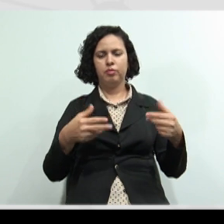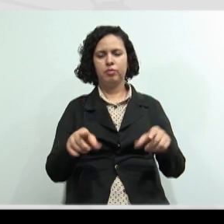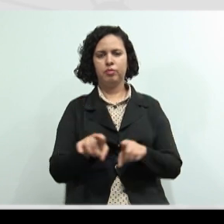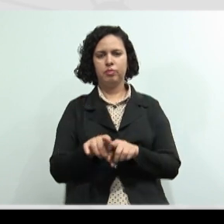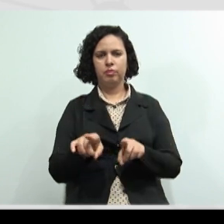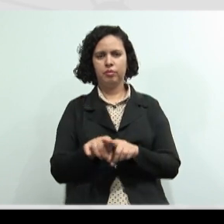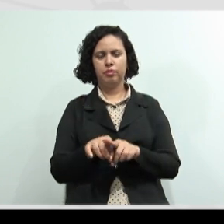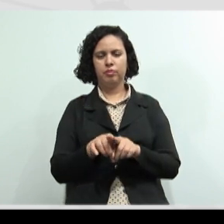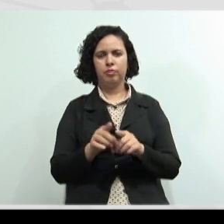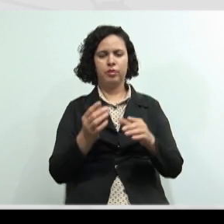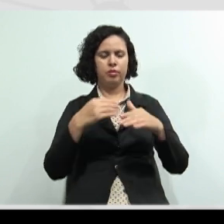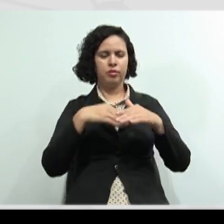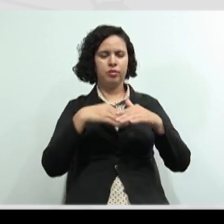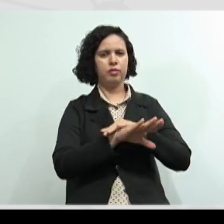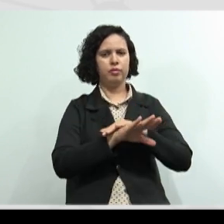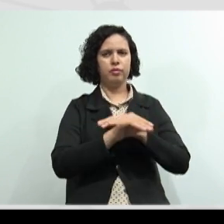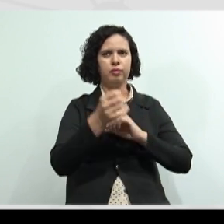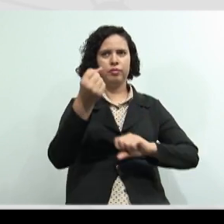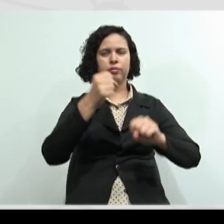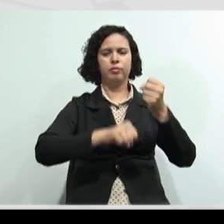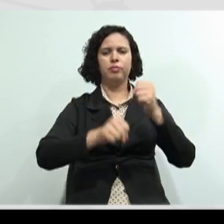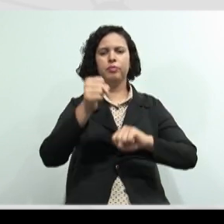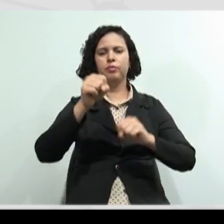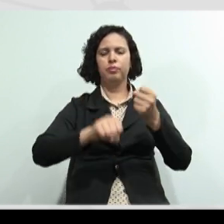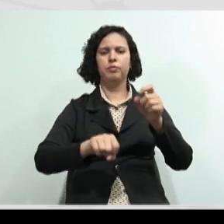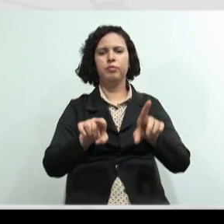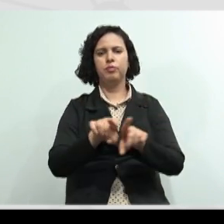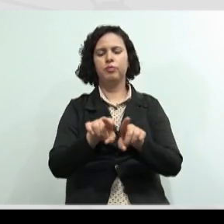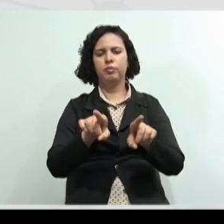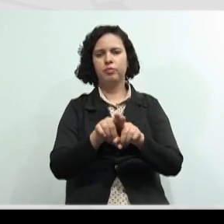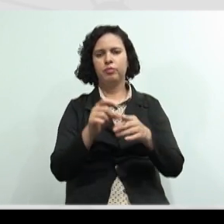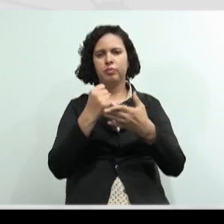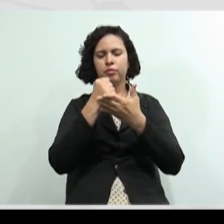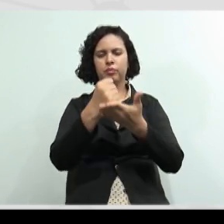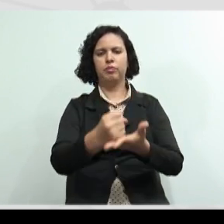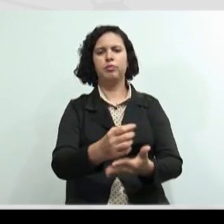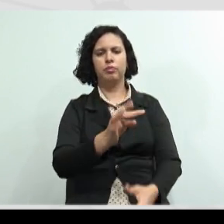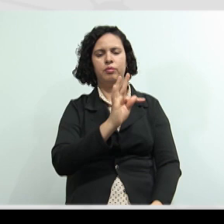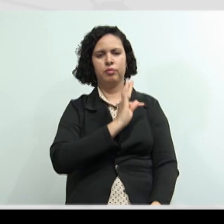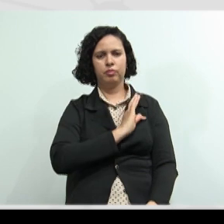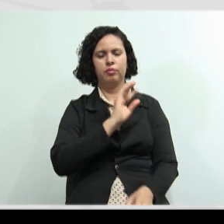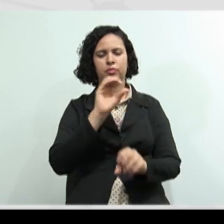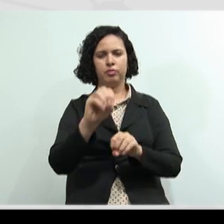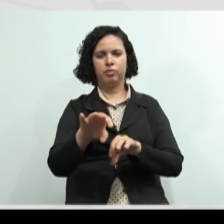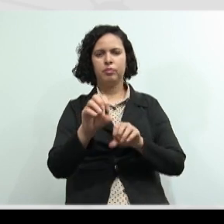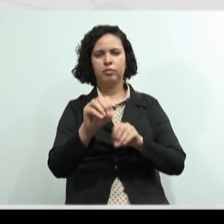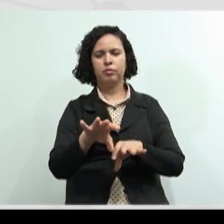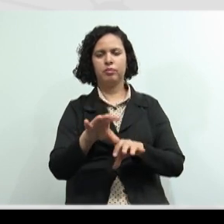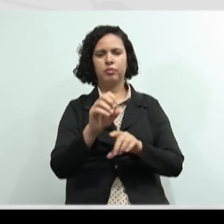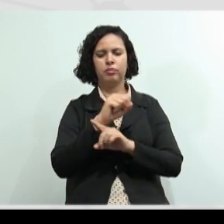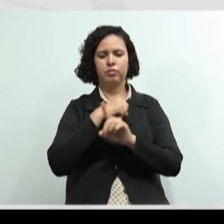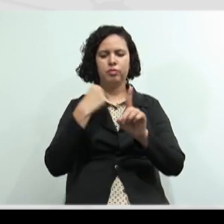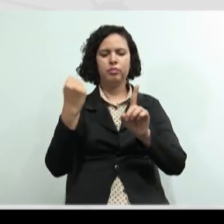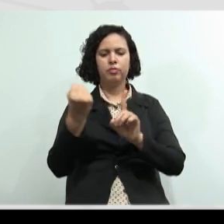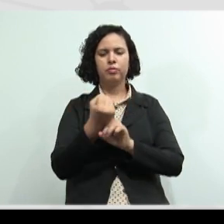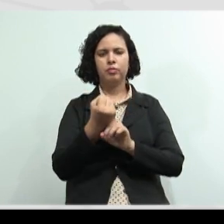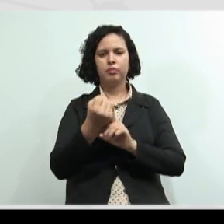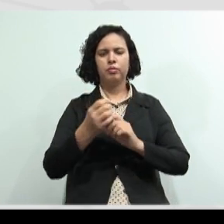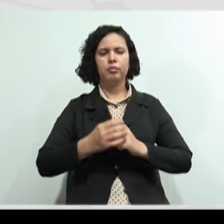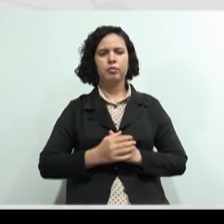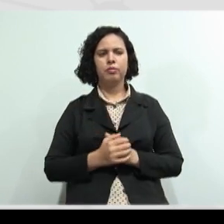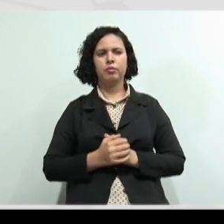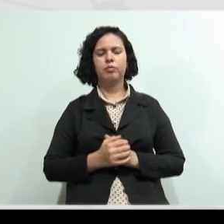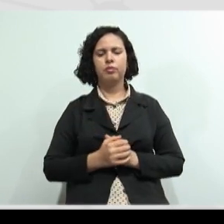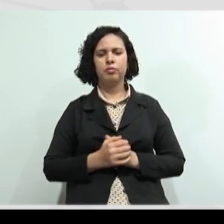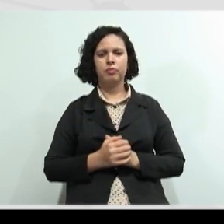e industrialização, além da assistência técnica, educacional e social. O que eu quero deixar bem claro